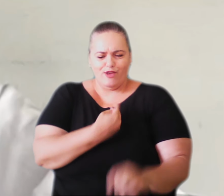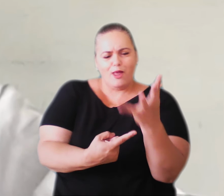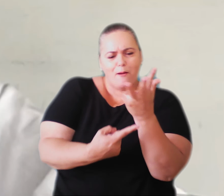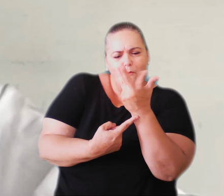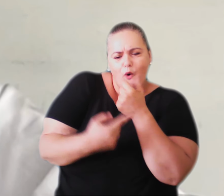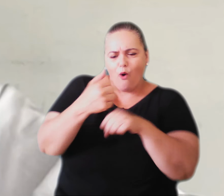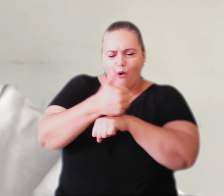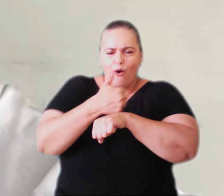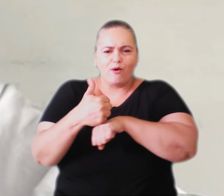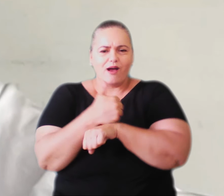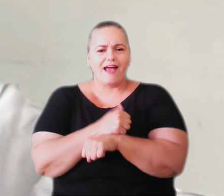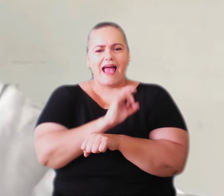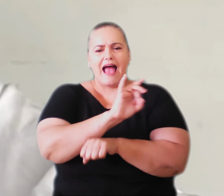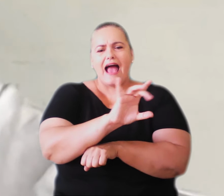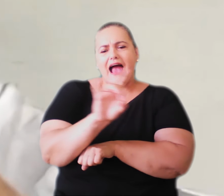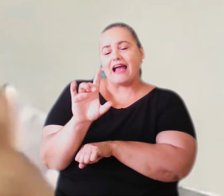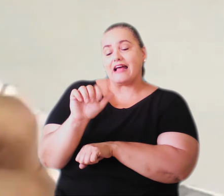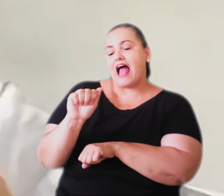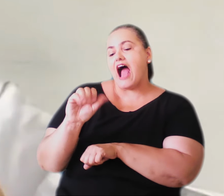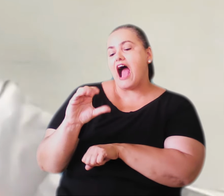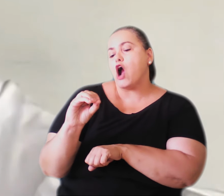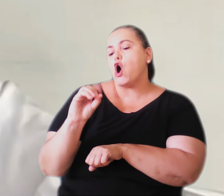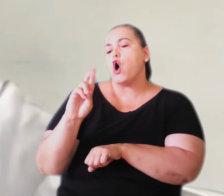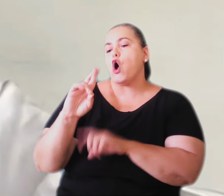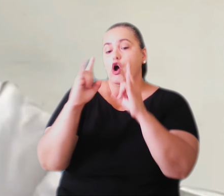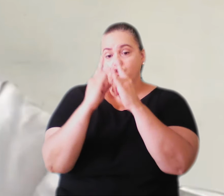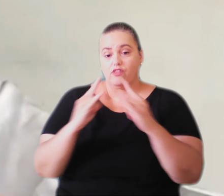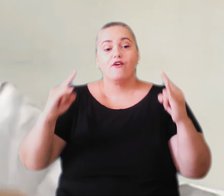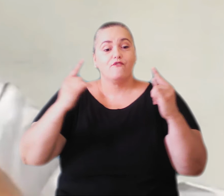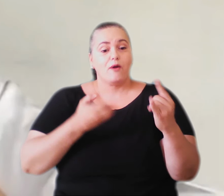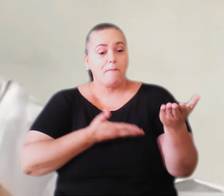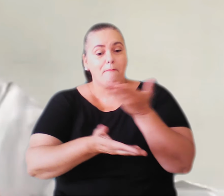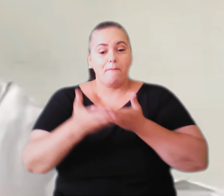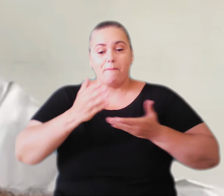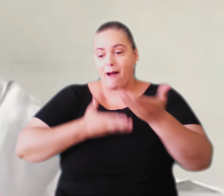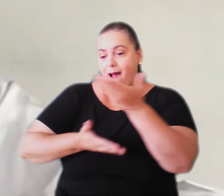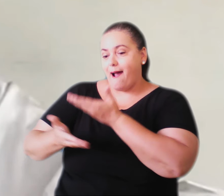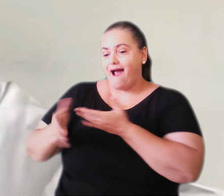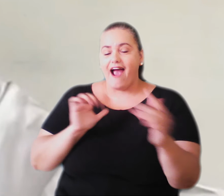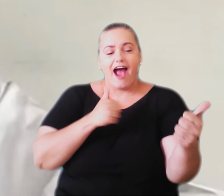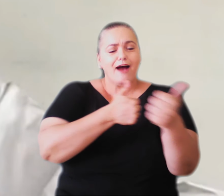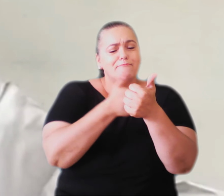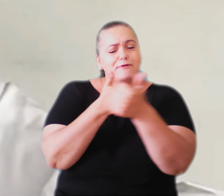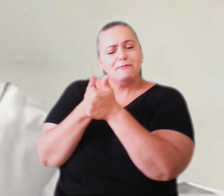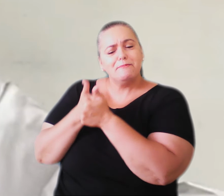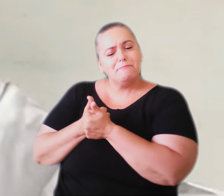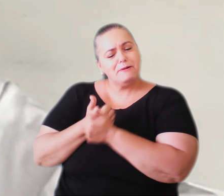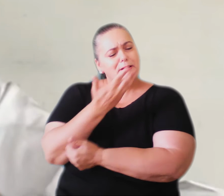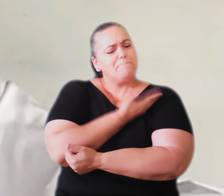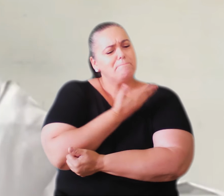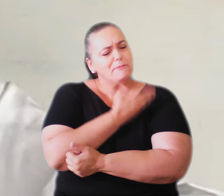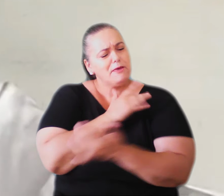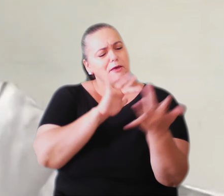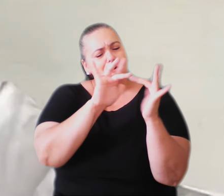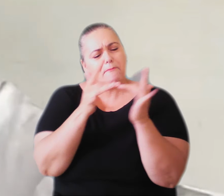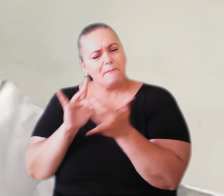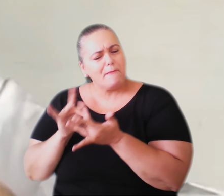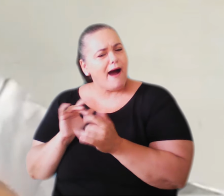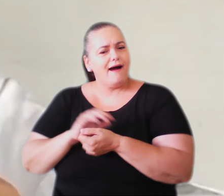cada acorde, além da confraternização que nós tínhamos, daquele estreitamento de